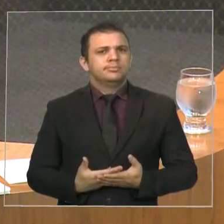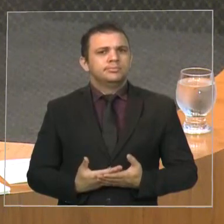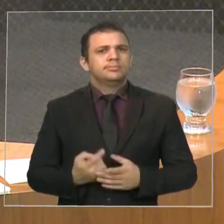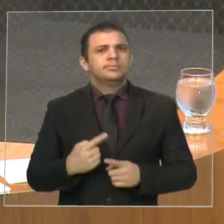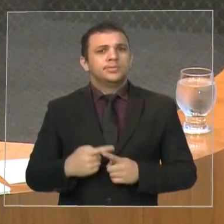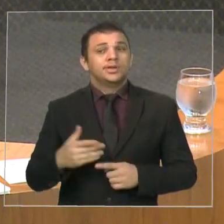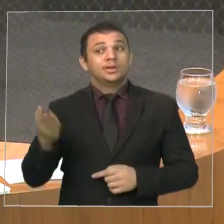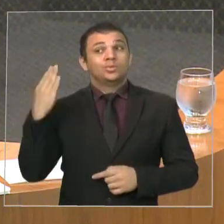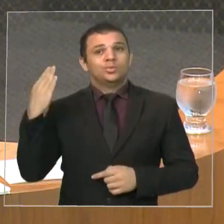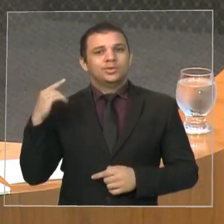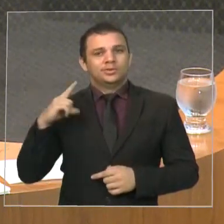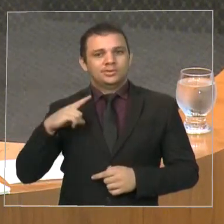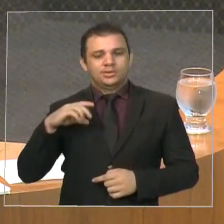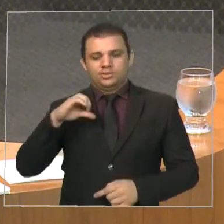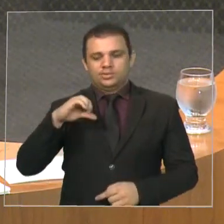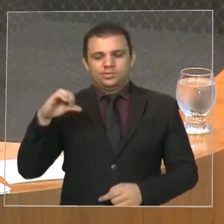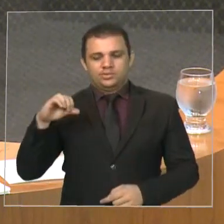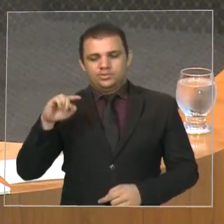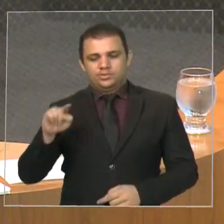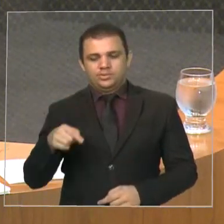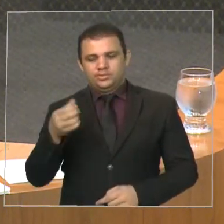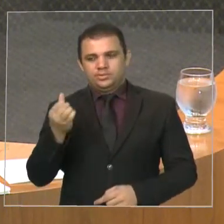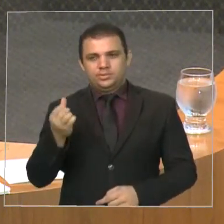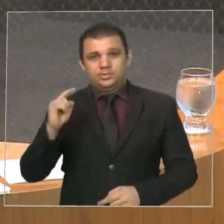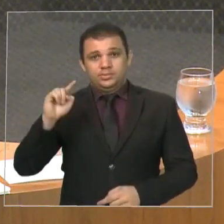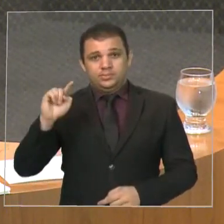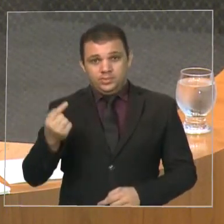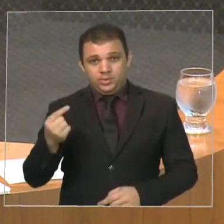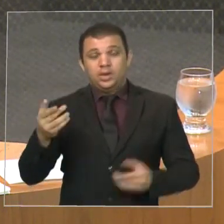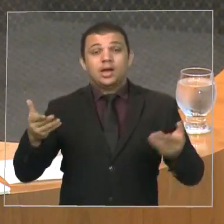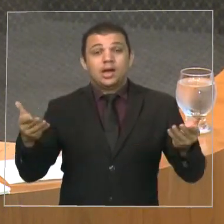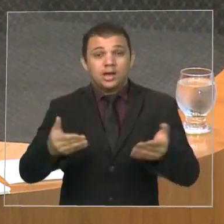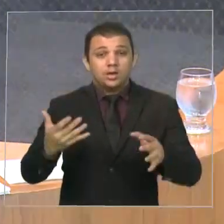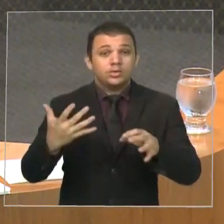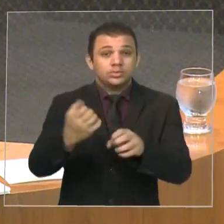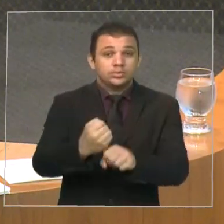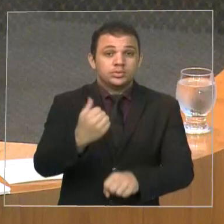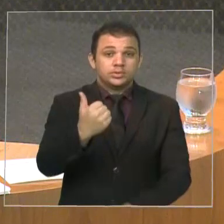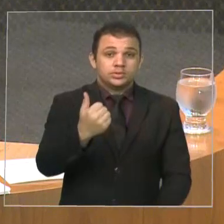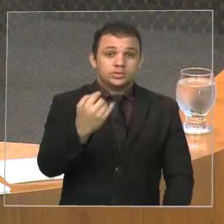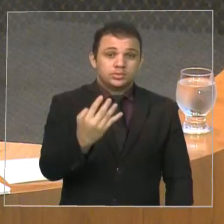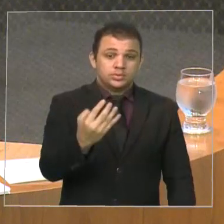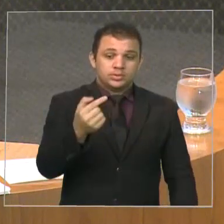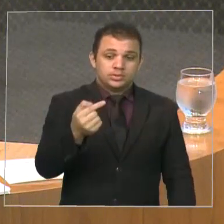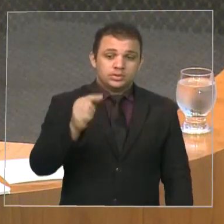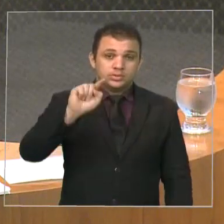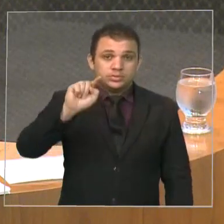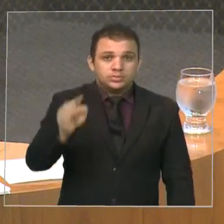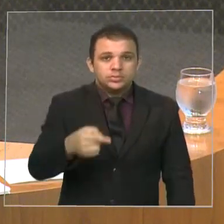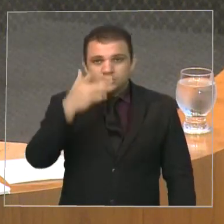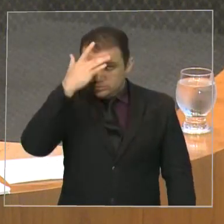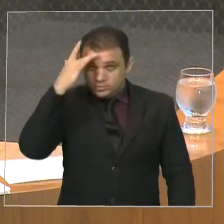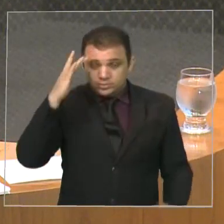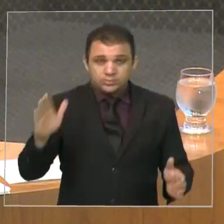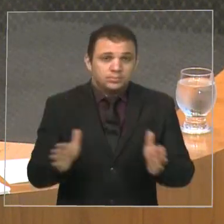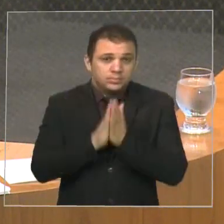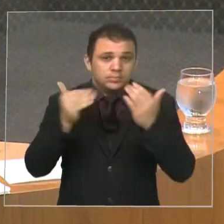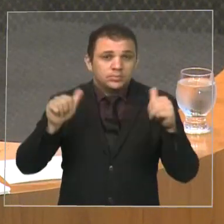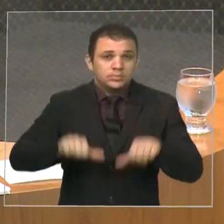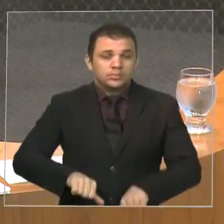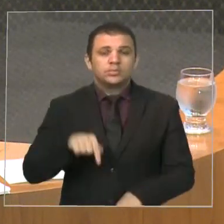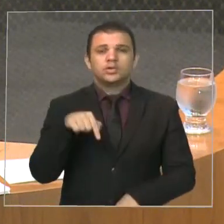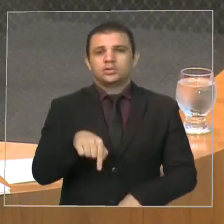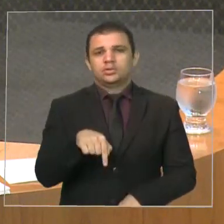99,6 mil para 147 mil pessoas em estado de miserabilidade, diz a